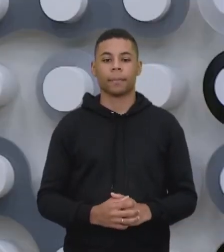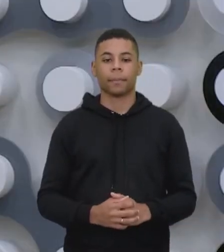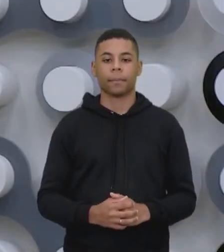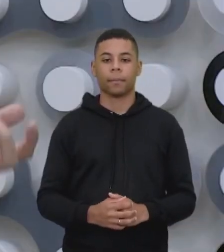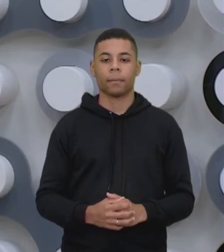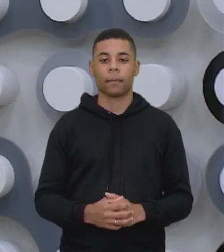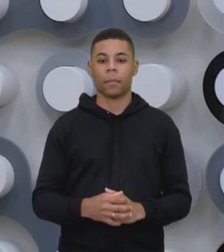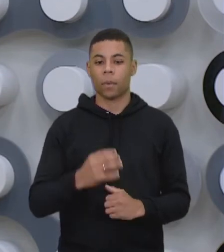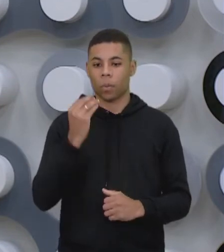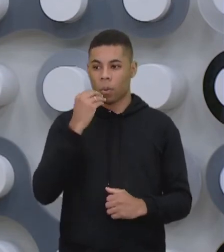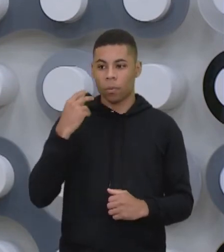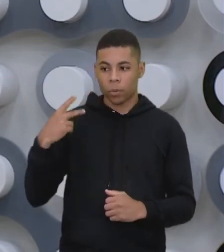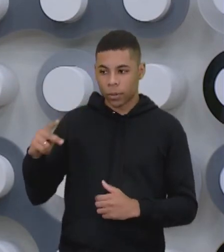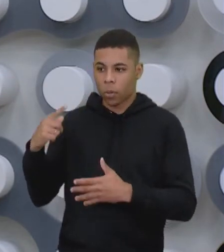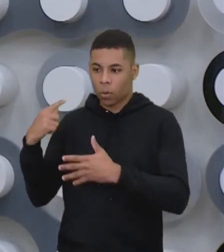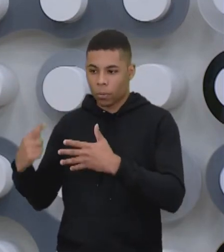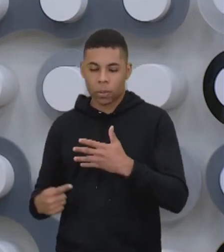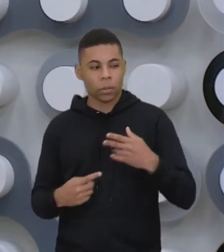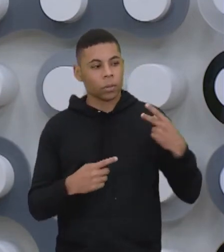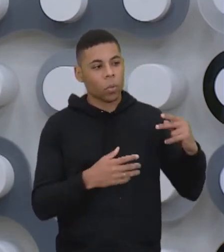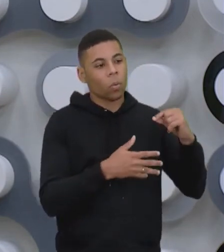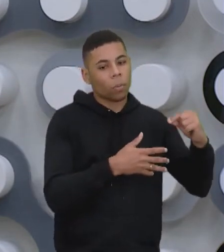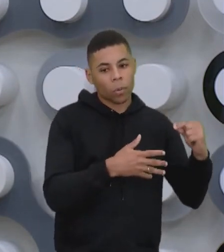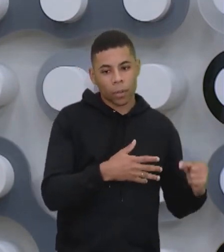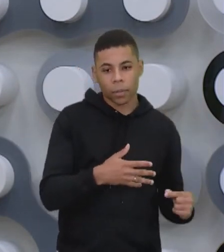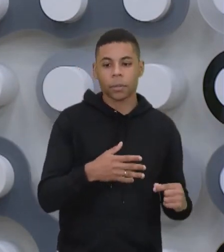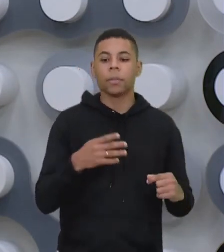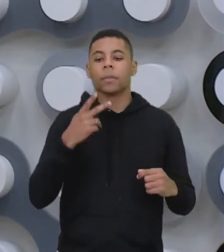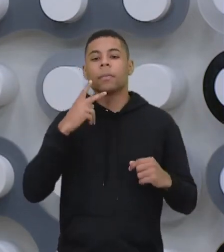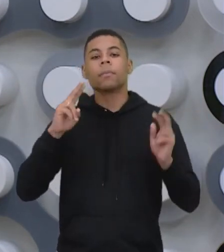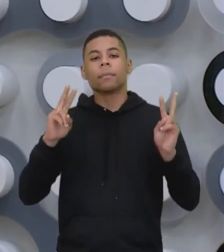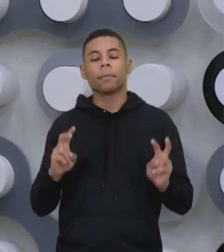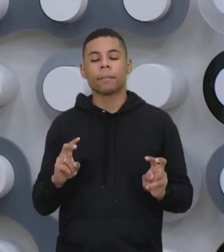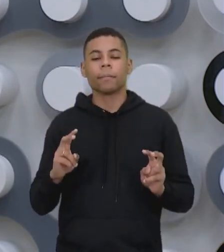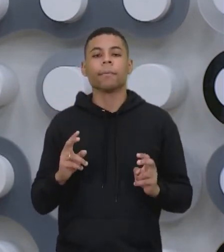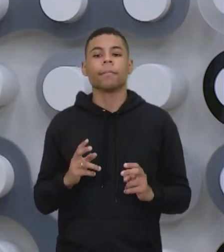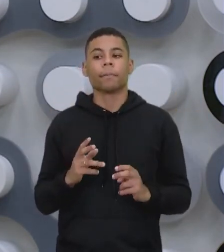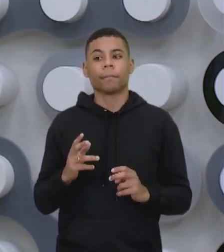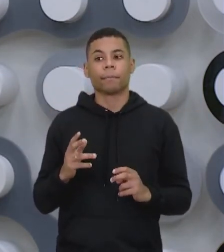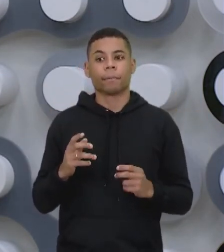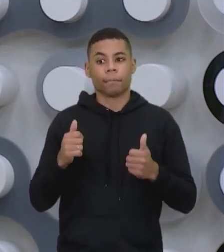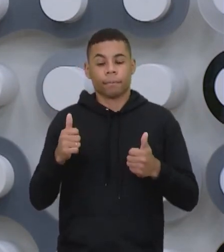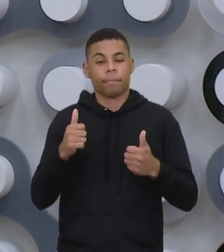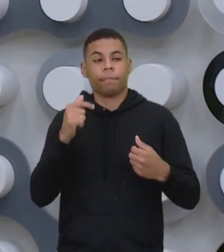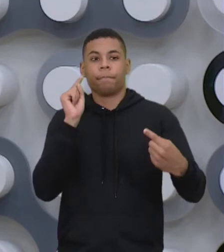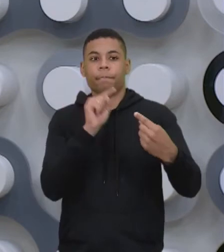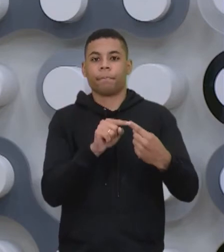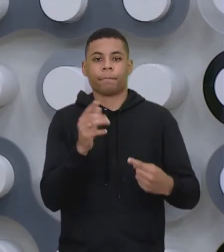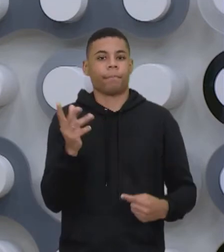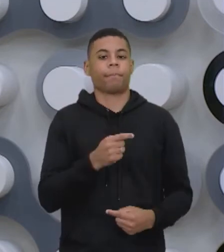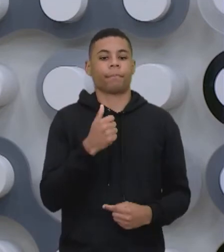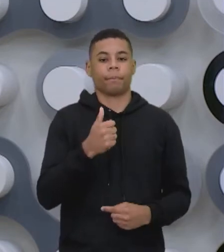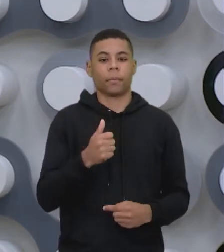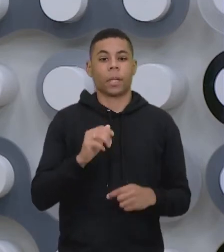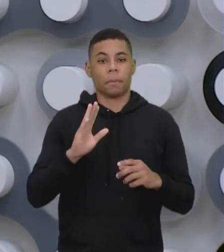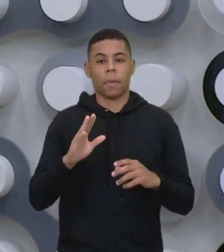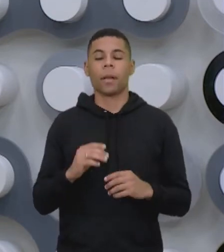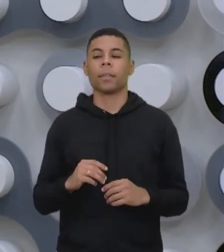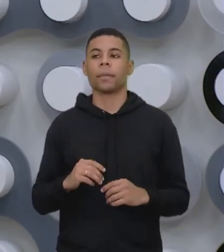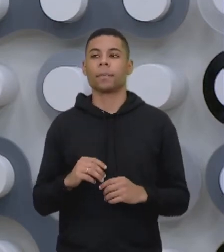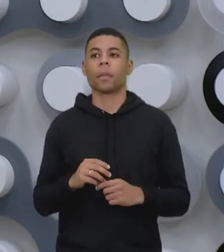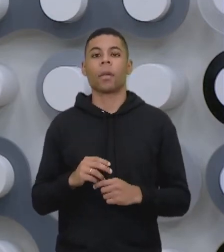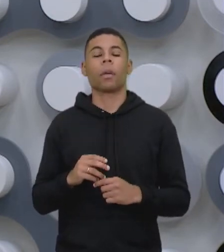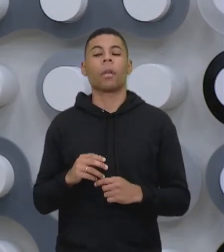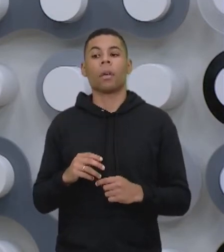o seu componente falam de eficiência. No caso do observatório de imprensa, a eficiência é observar.